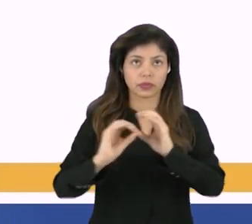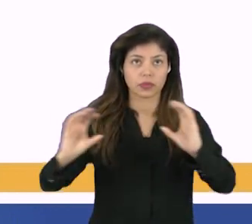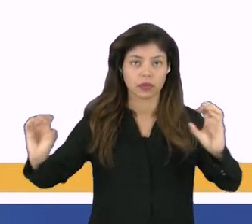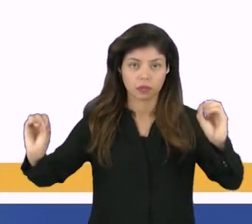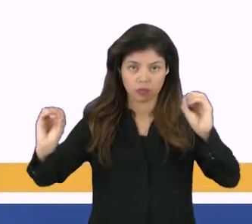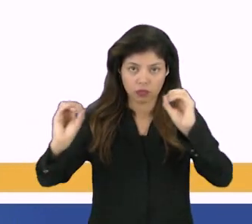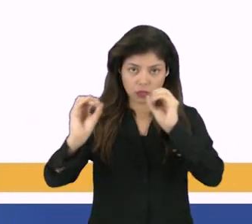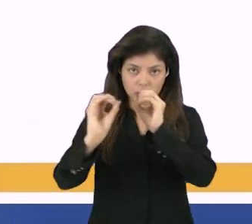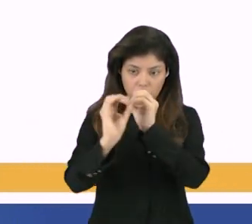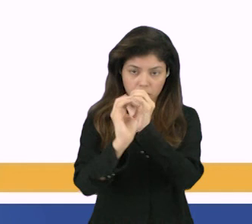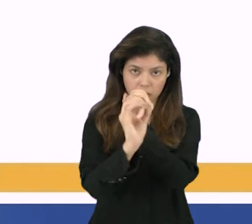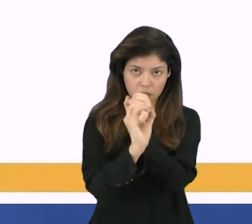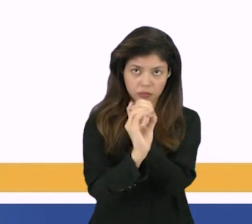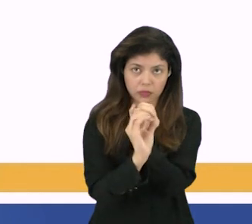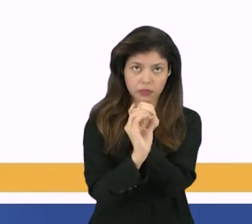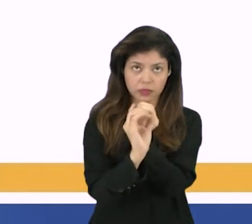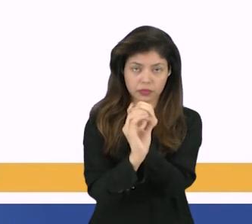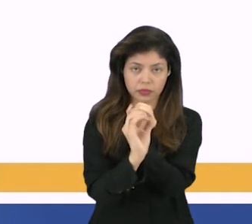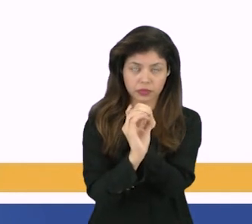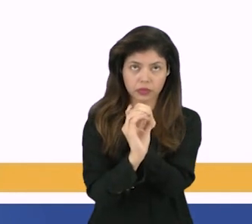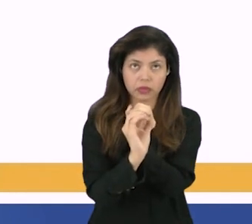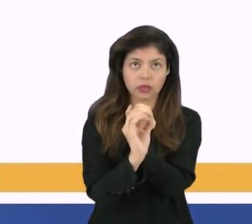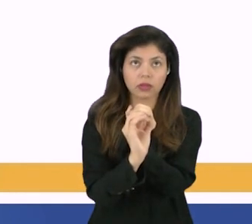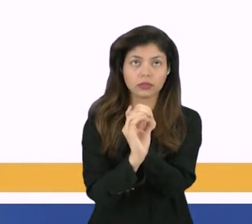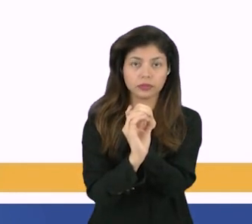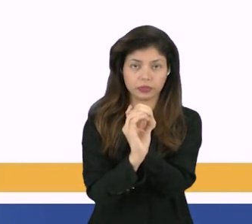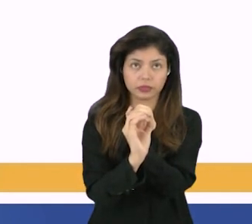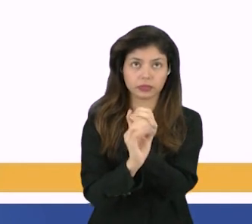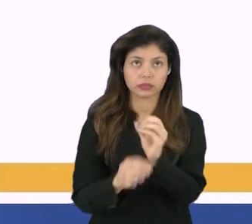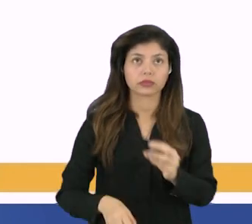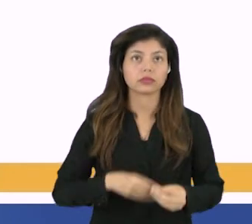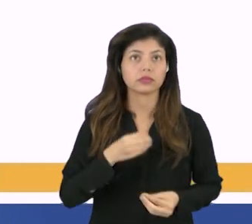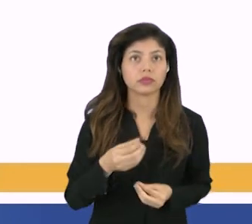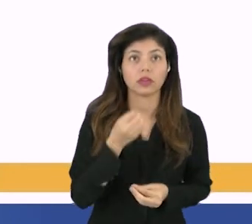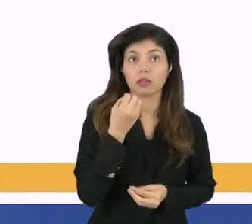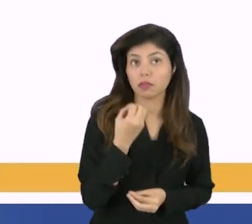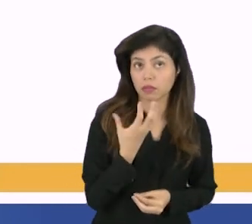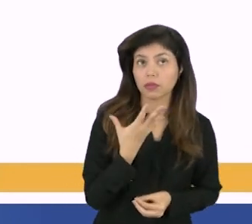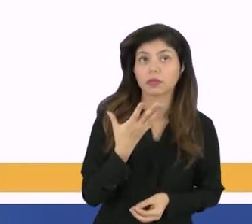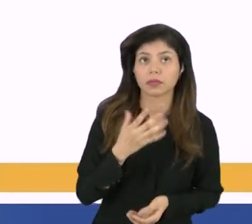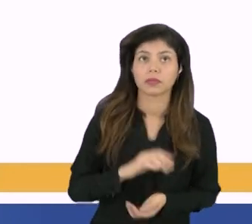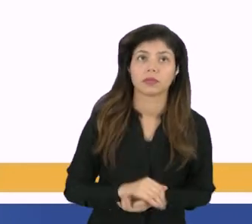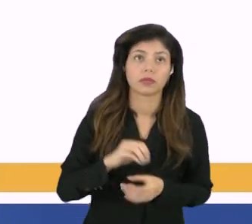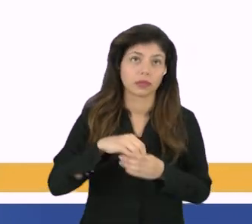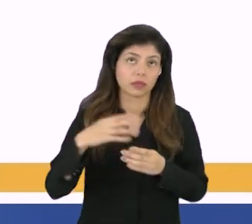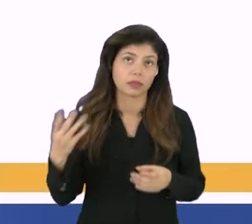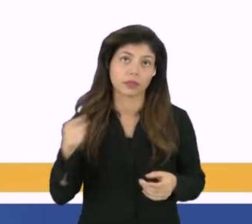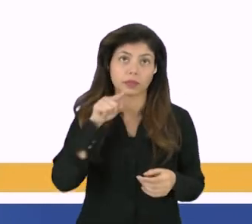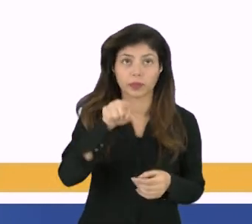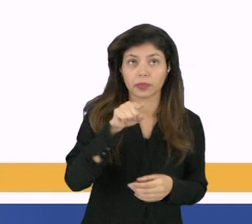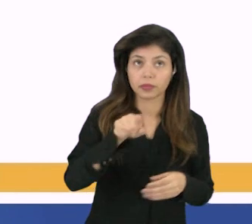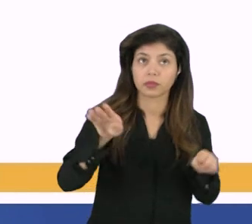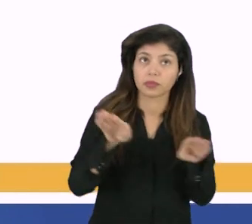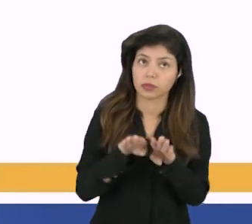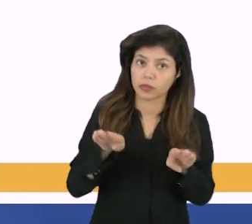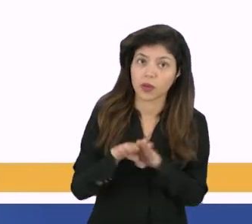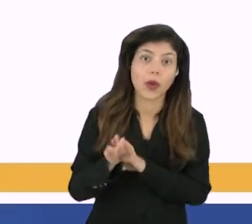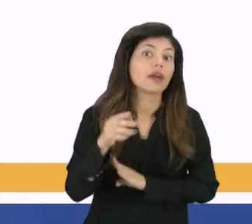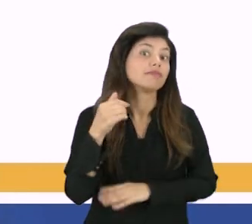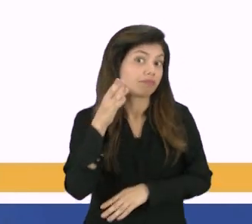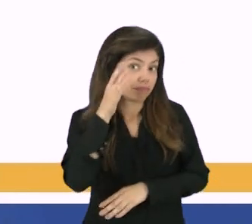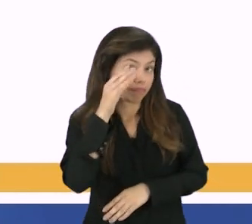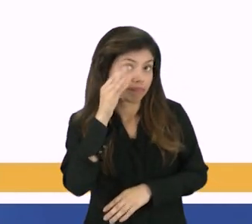da sombra, ele vê dessas duas formas, tá? E aí uma foto aí vista de fora. Aqui, pessoal, um fato curioso,